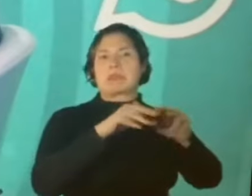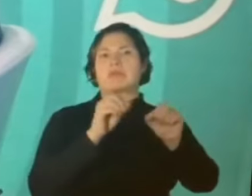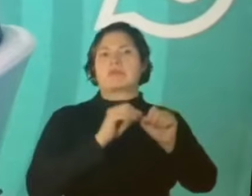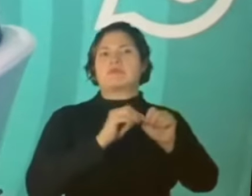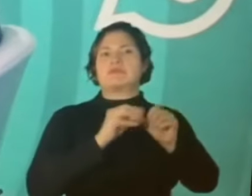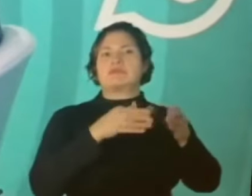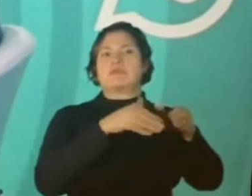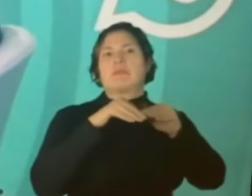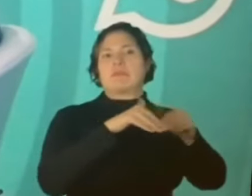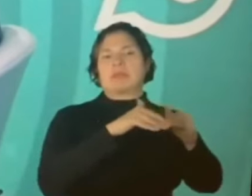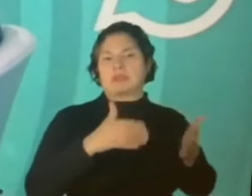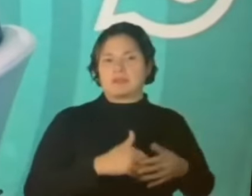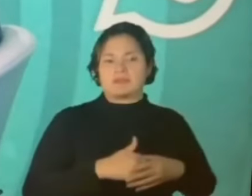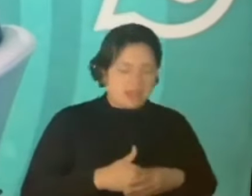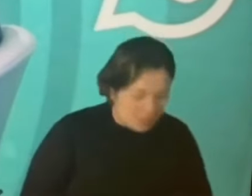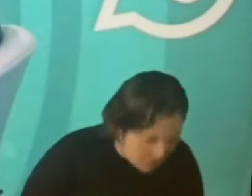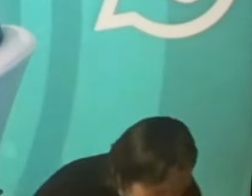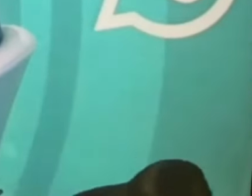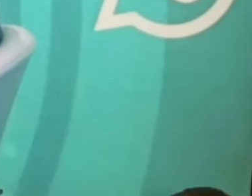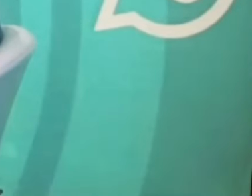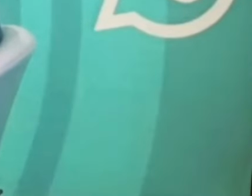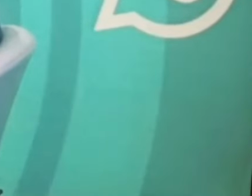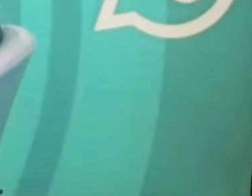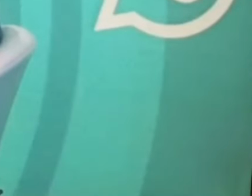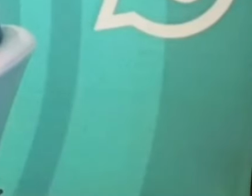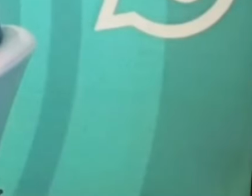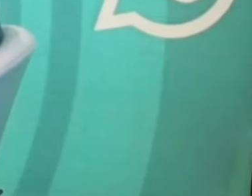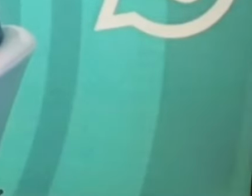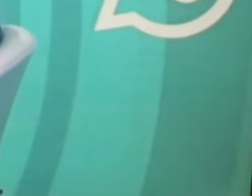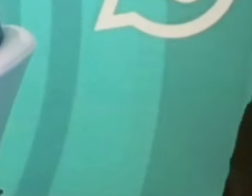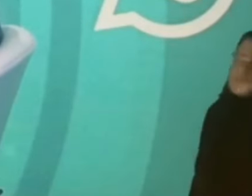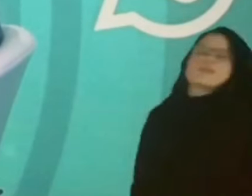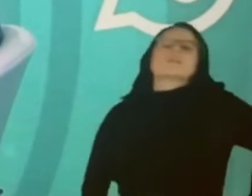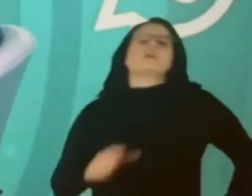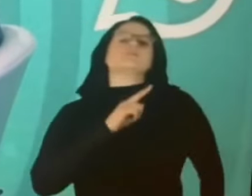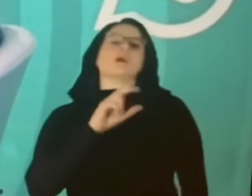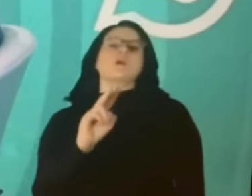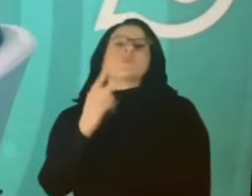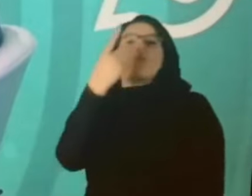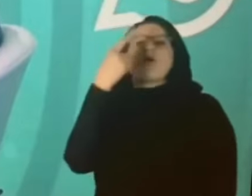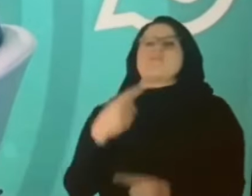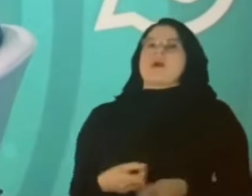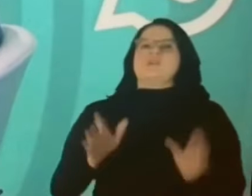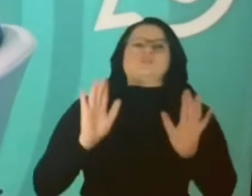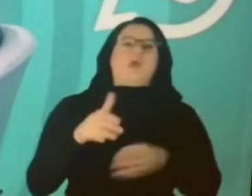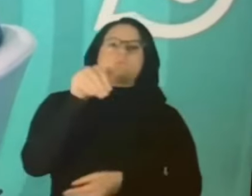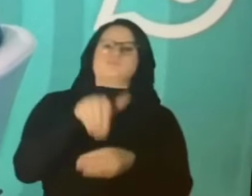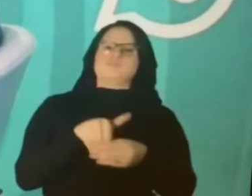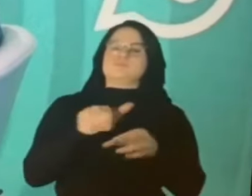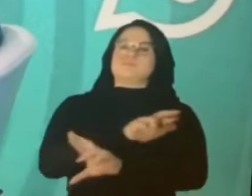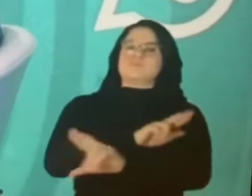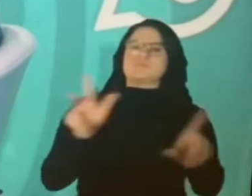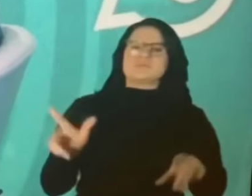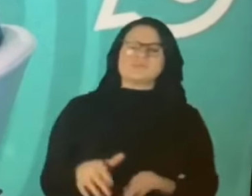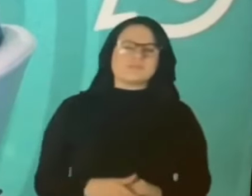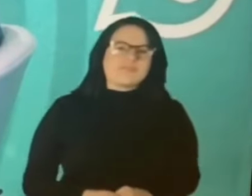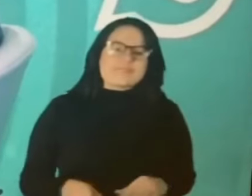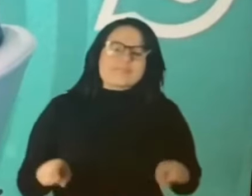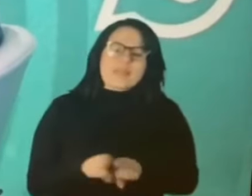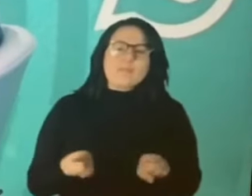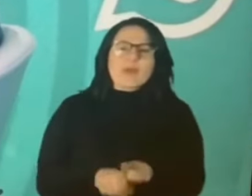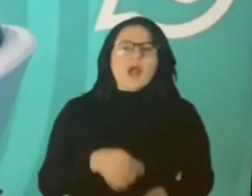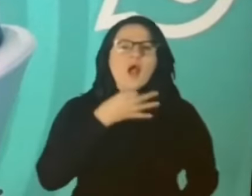pressão, em duas eleições distintas presidenciais, já vivemos essa experiência, e a opinião pública como árbitro,